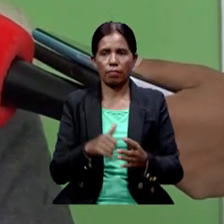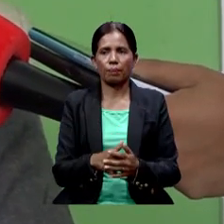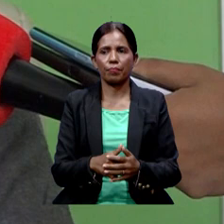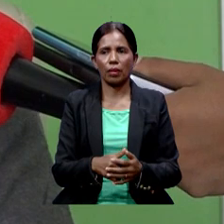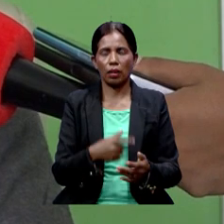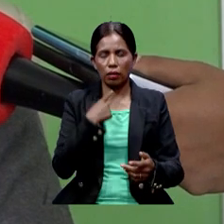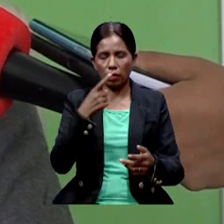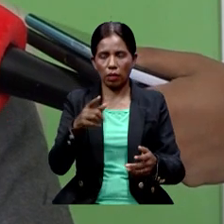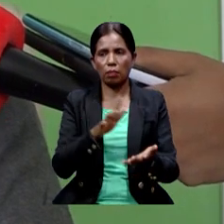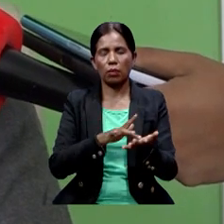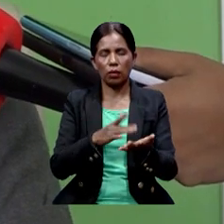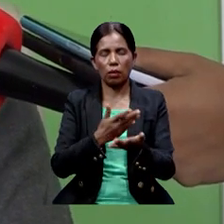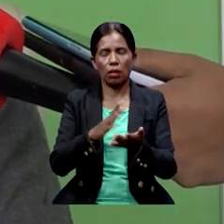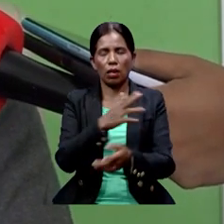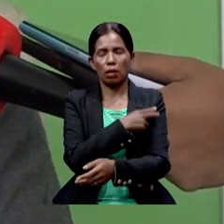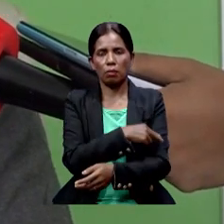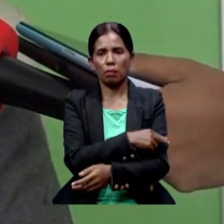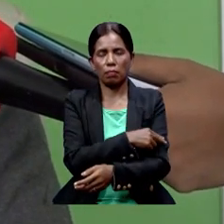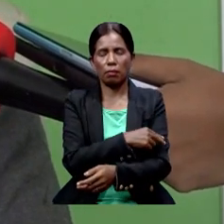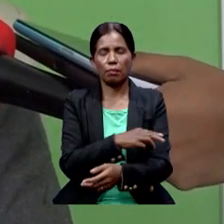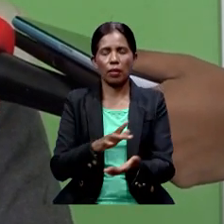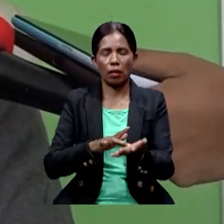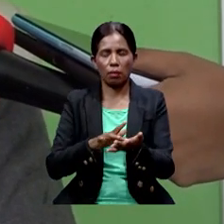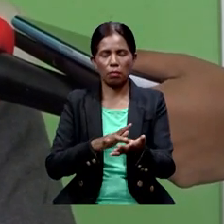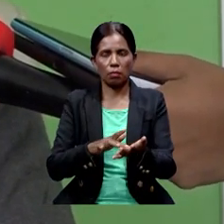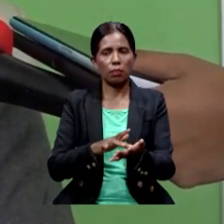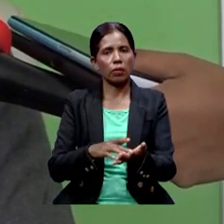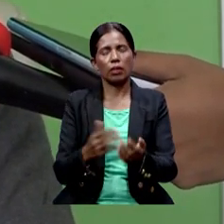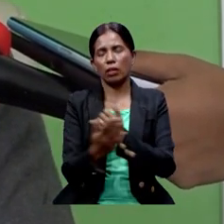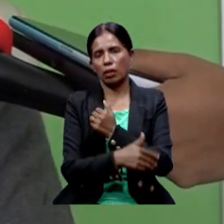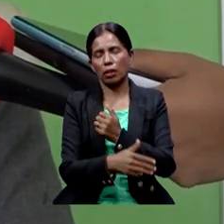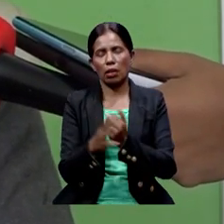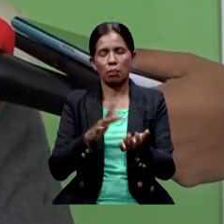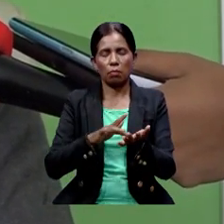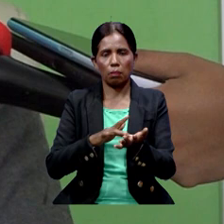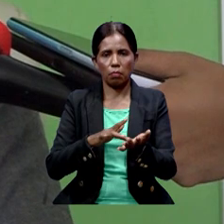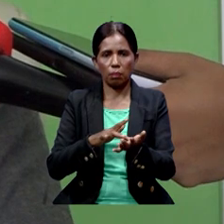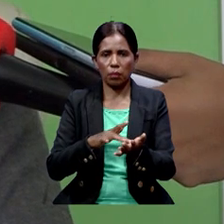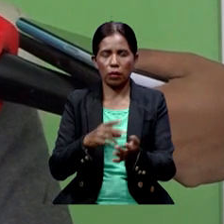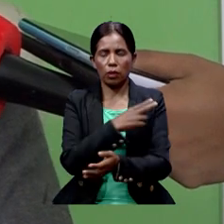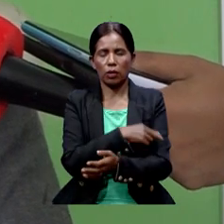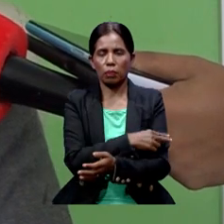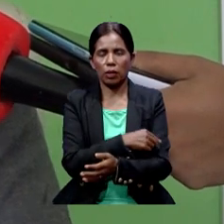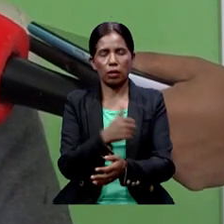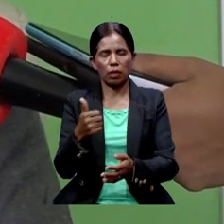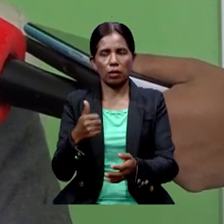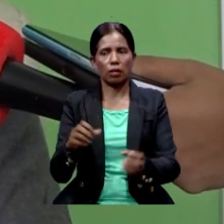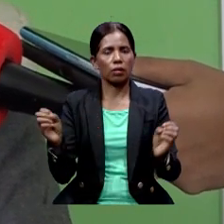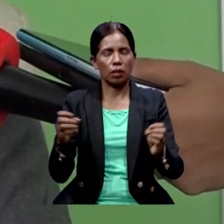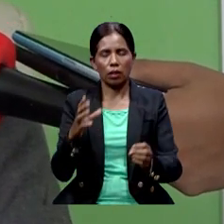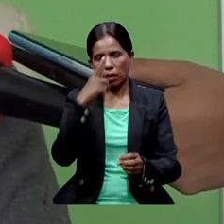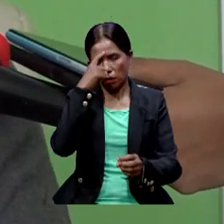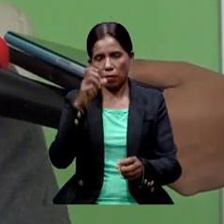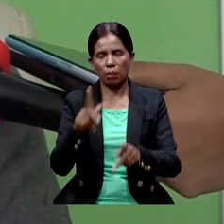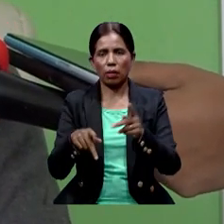Ataruca moras ba rolai moro que livre mosita noin, tamanema hocubit lá, ataruca moras ne, e ne nunca la foba tiramos problema, tamanema